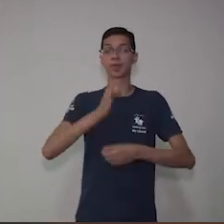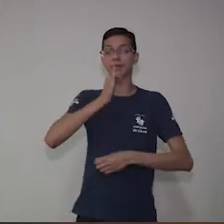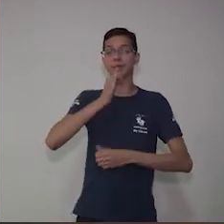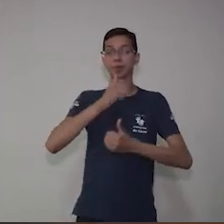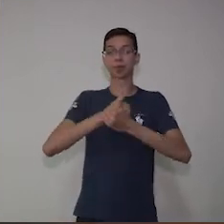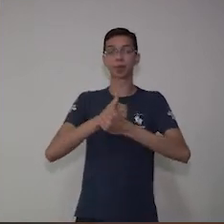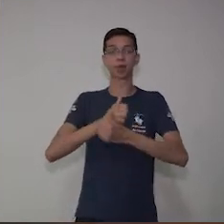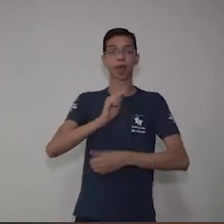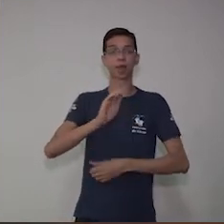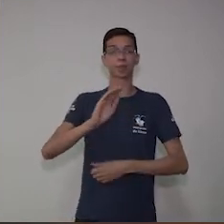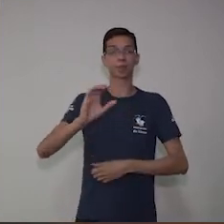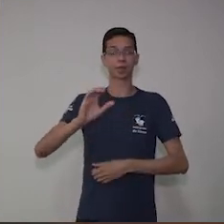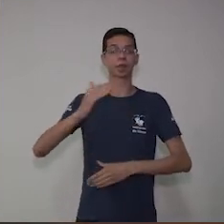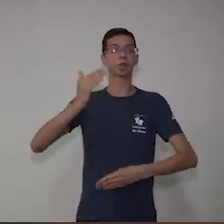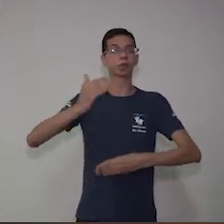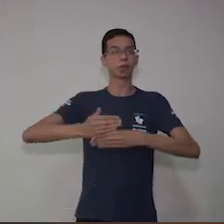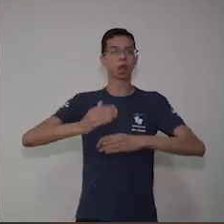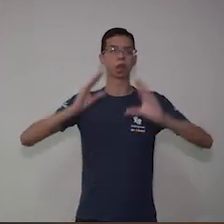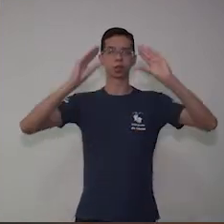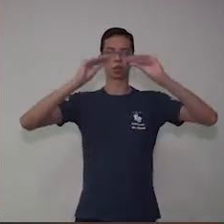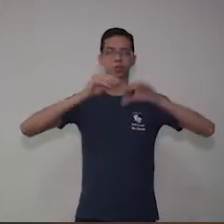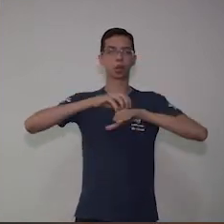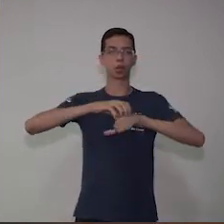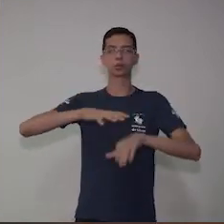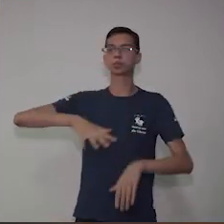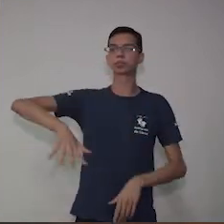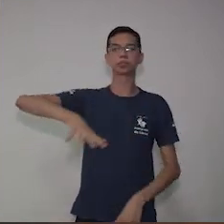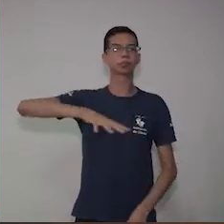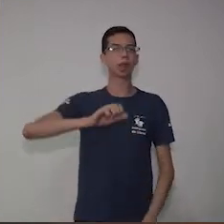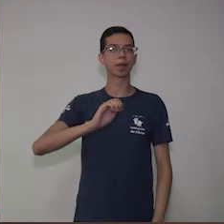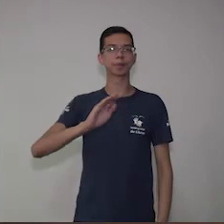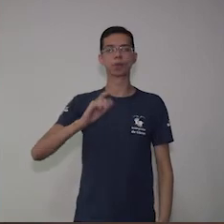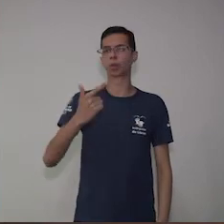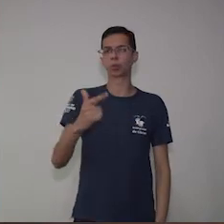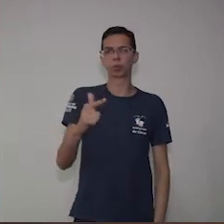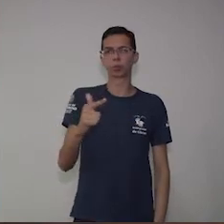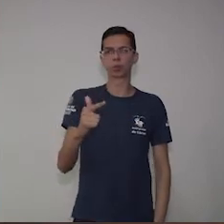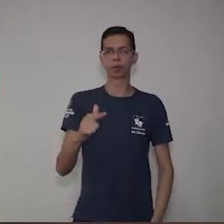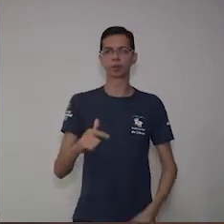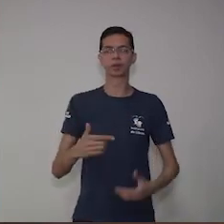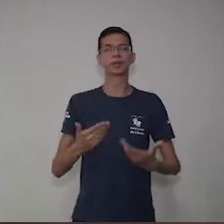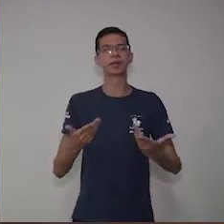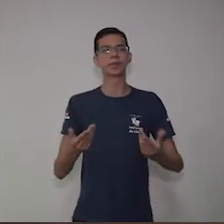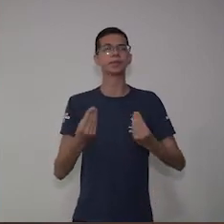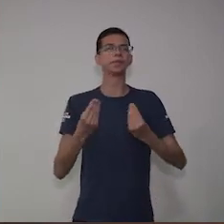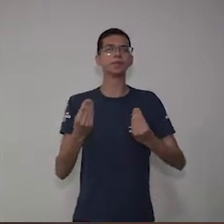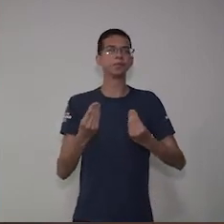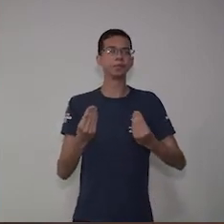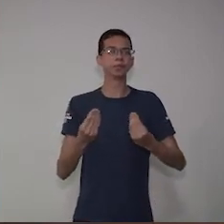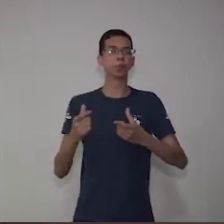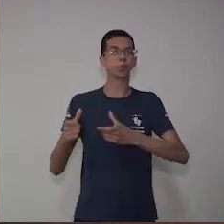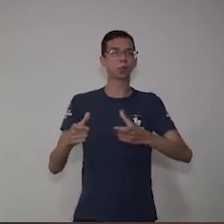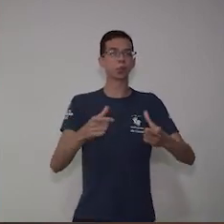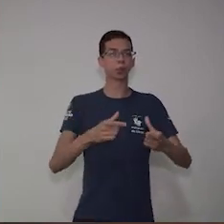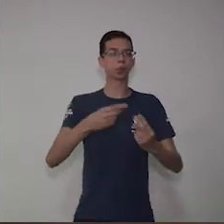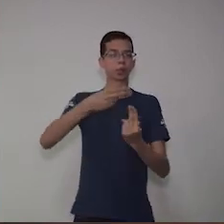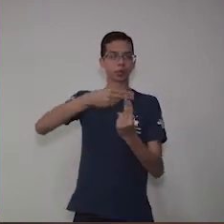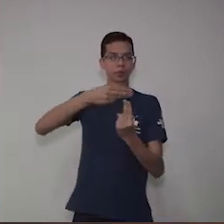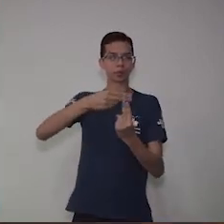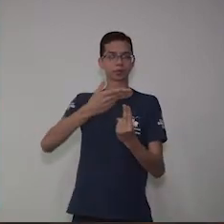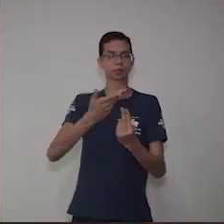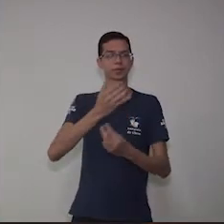haverá lockdown noturno sem ônibus naquela região. Vai haver algum reforço nessas linhas da SP Trans